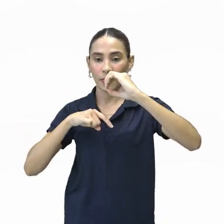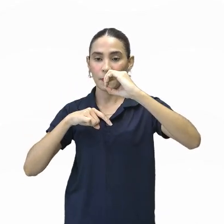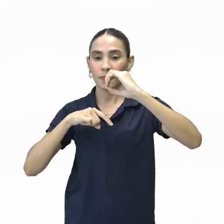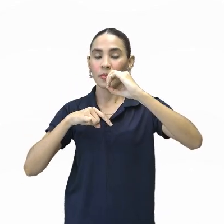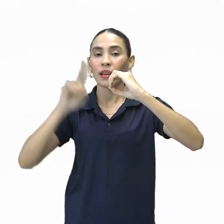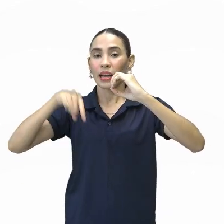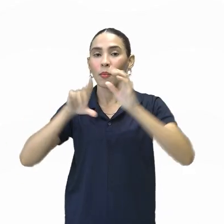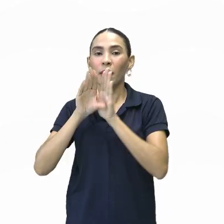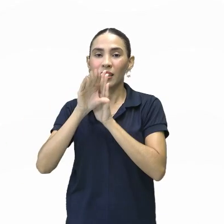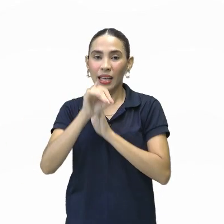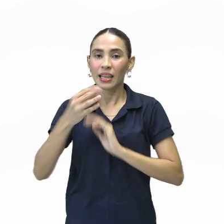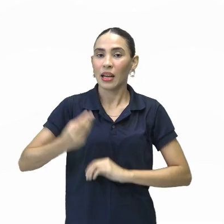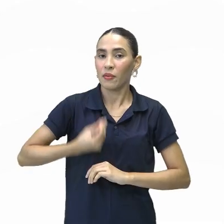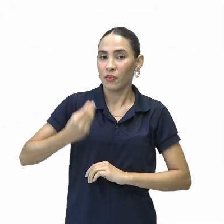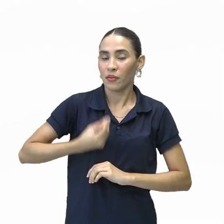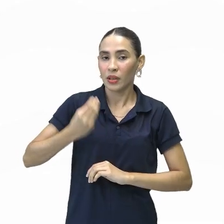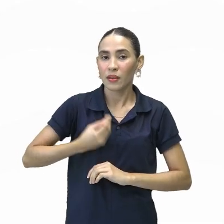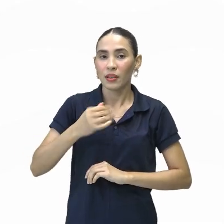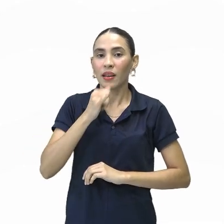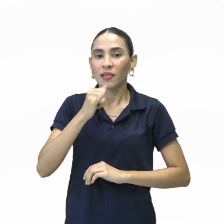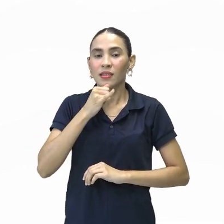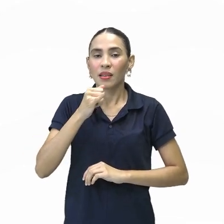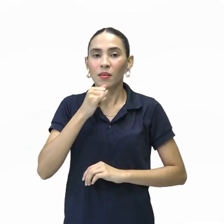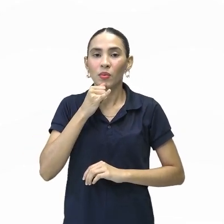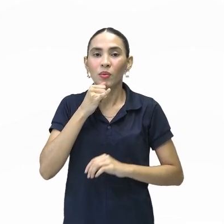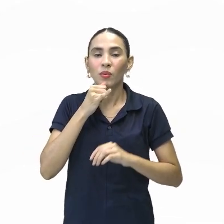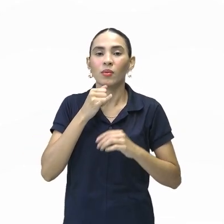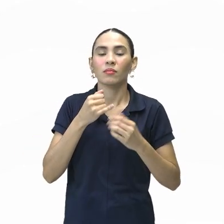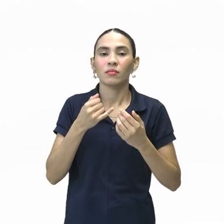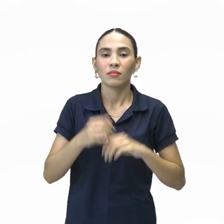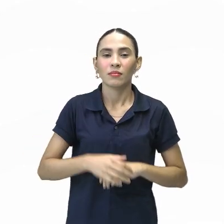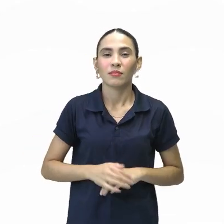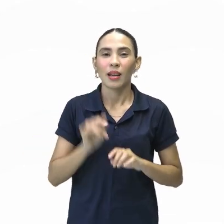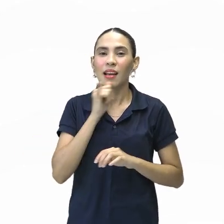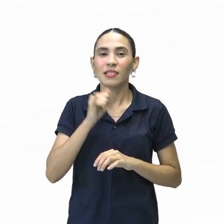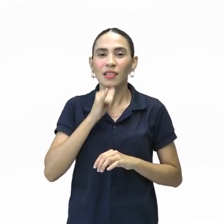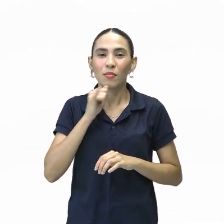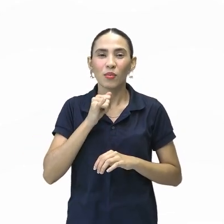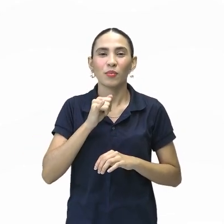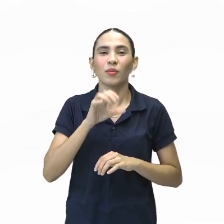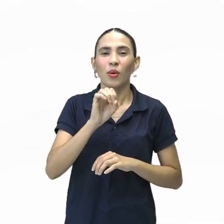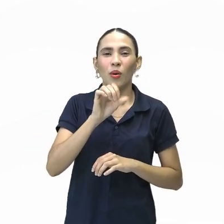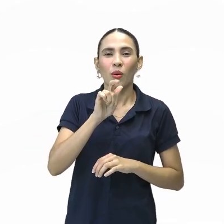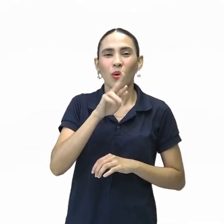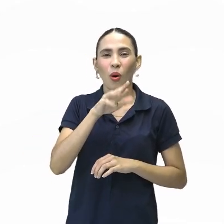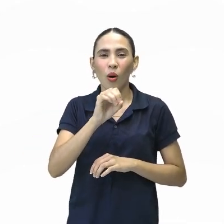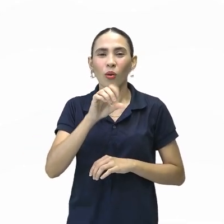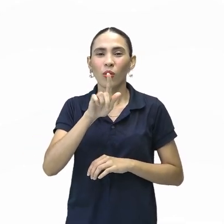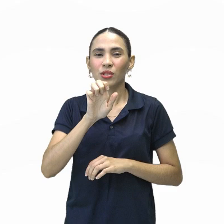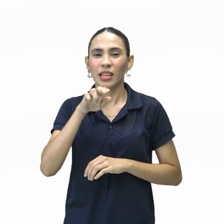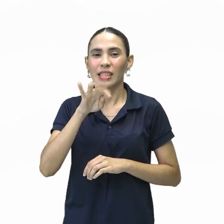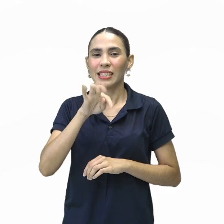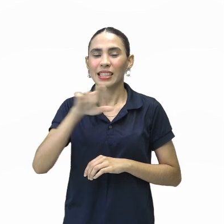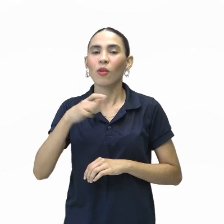uma bactéria que vive nas membranas mucosas dos órgãos genitais, né? Como o reto e a garganta, por